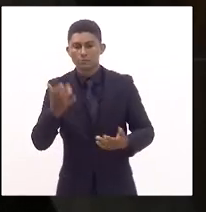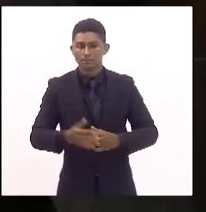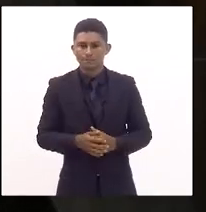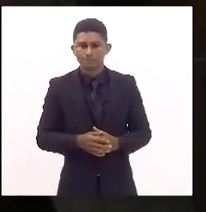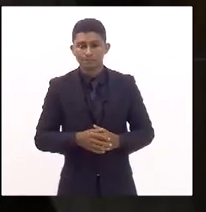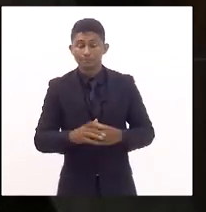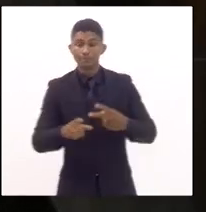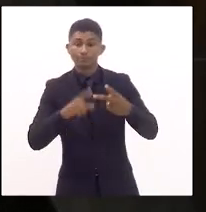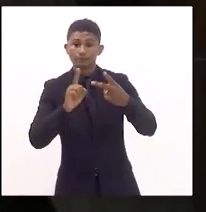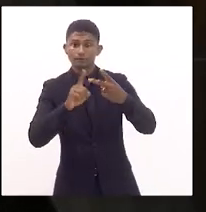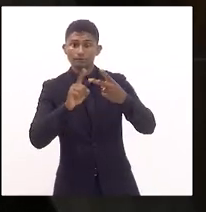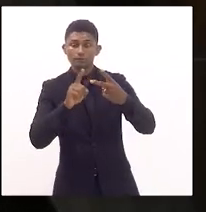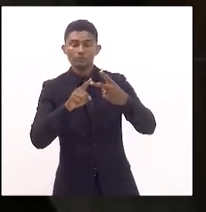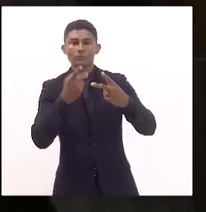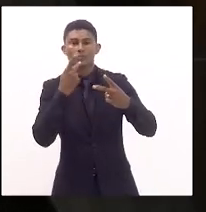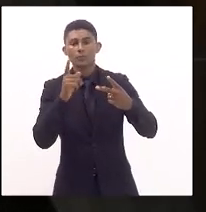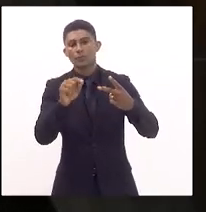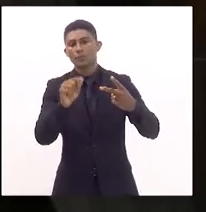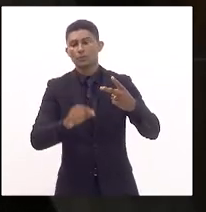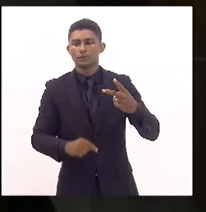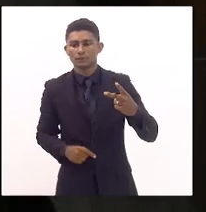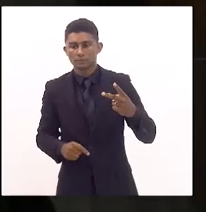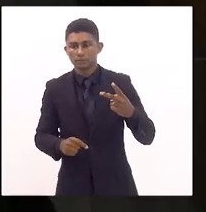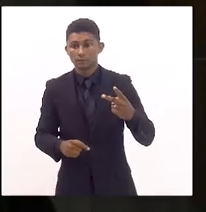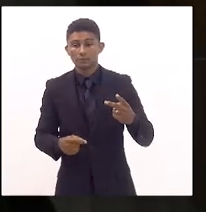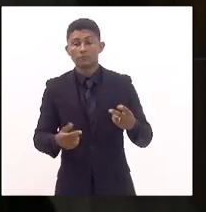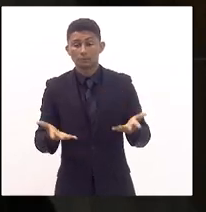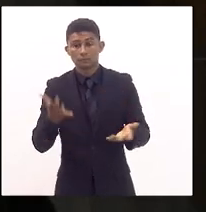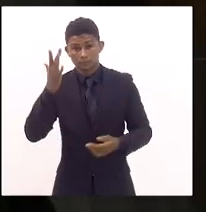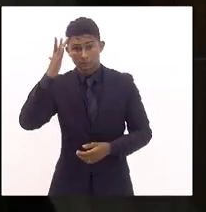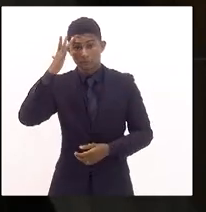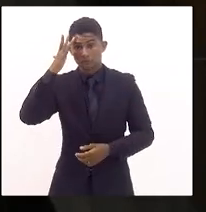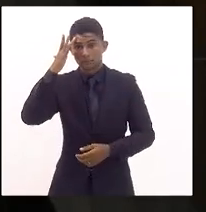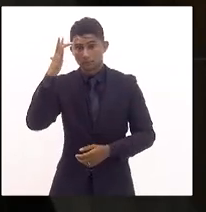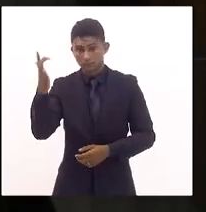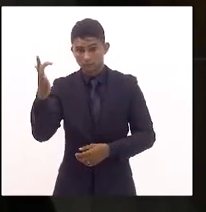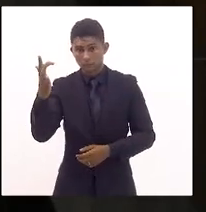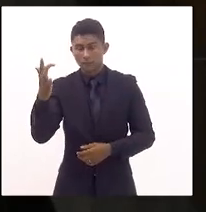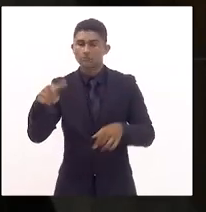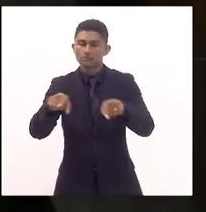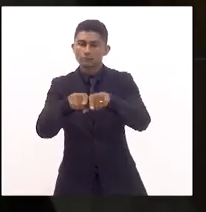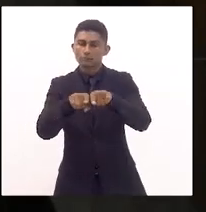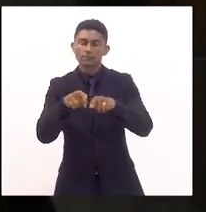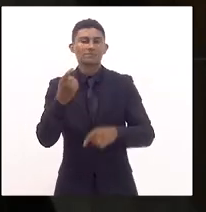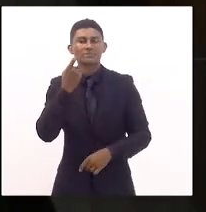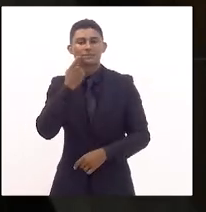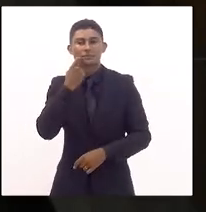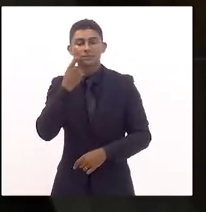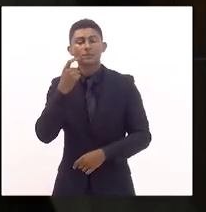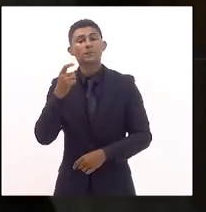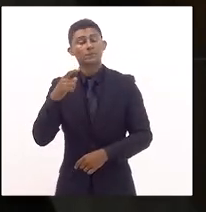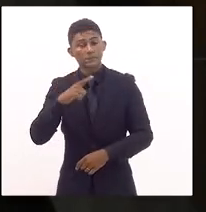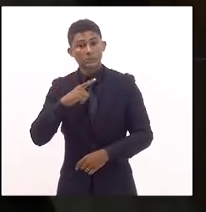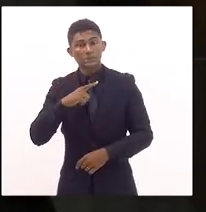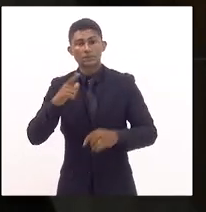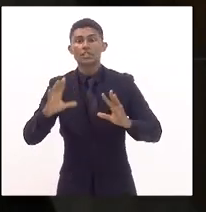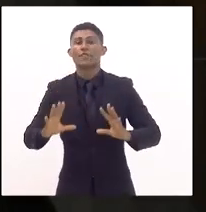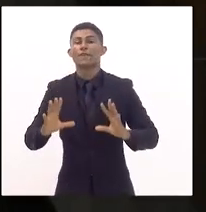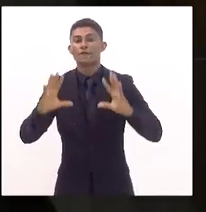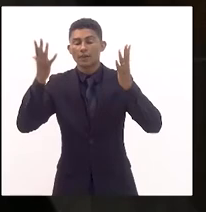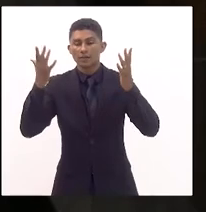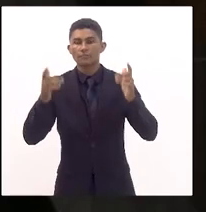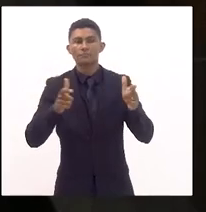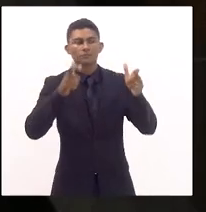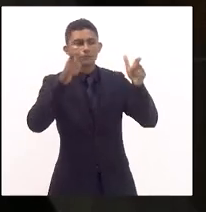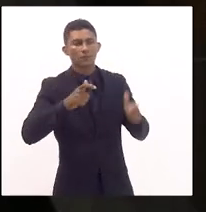segundo ponto que quero aqui destacar é que, na data de amanhã e depois sexta-feira, haverá um importante evento em Angra dos